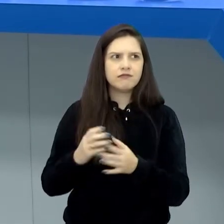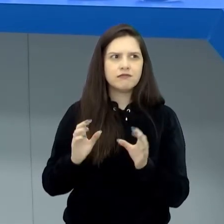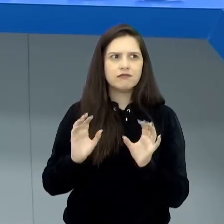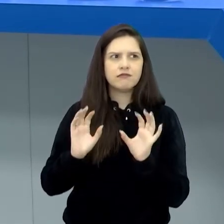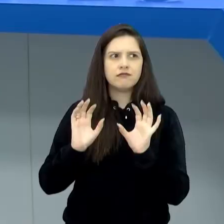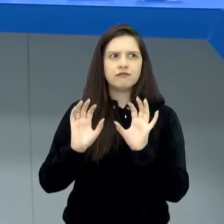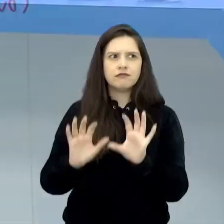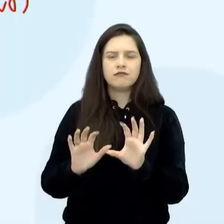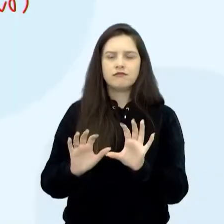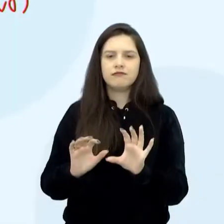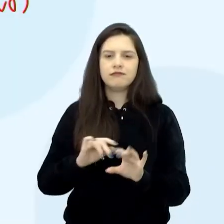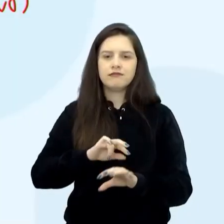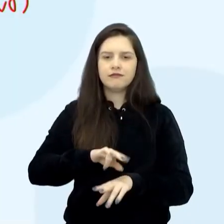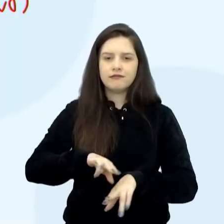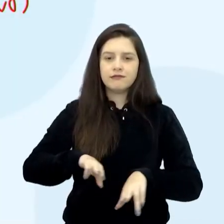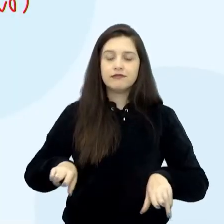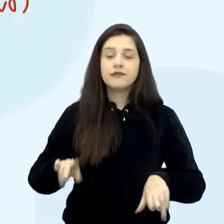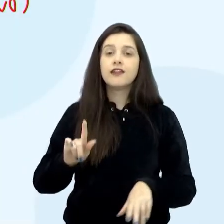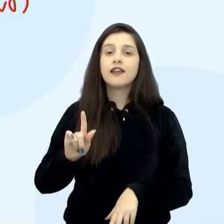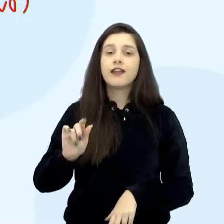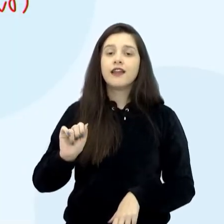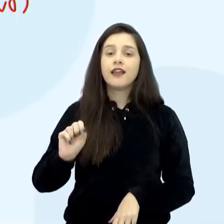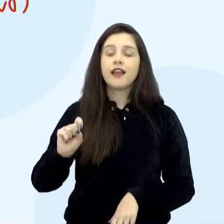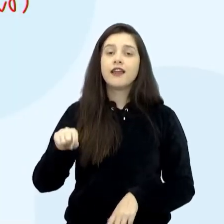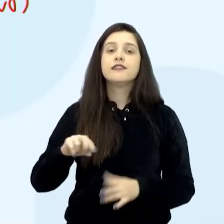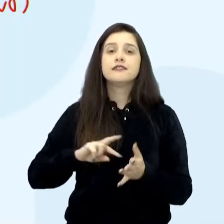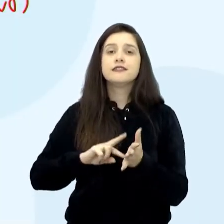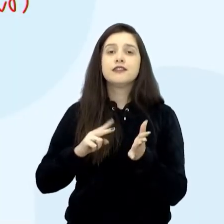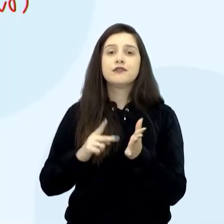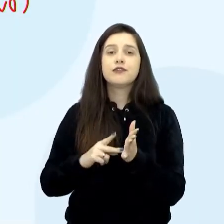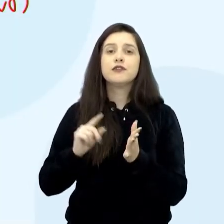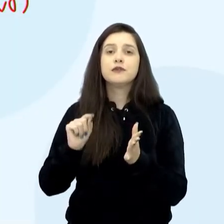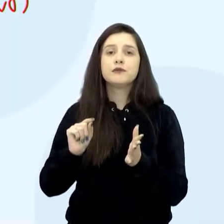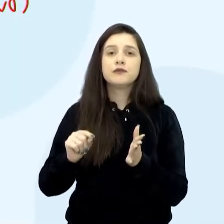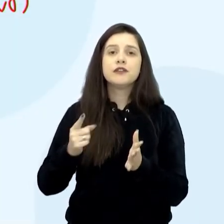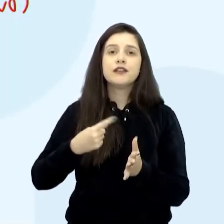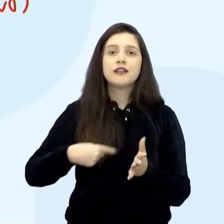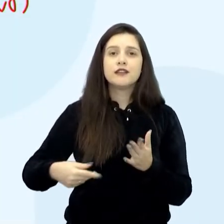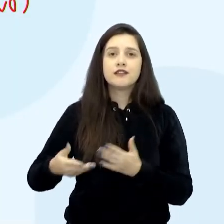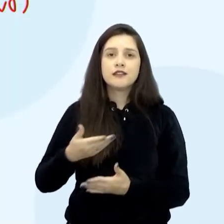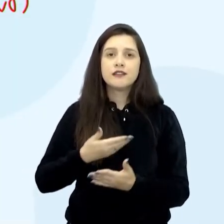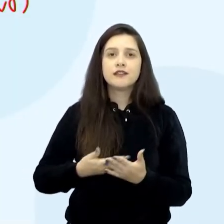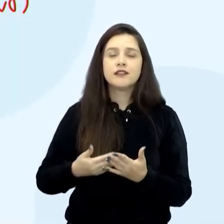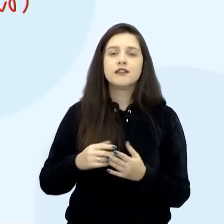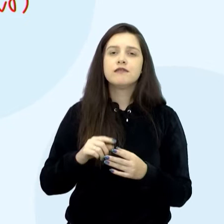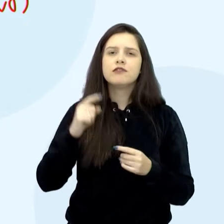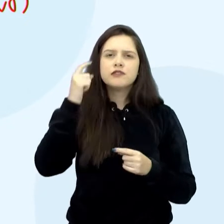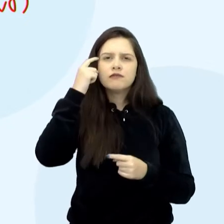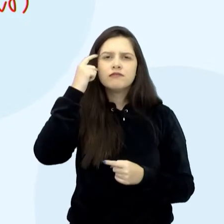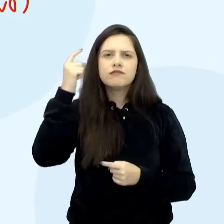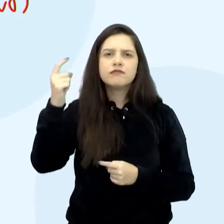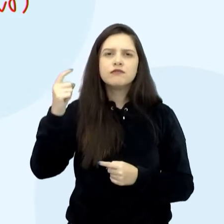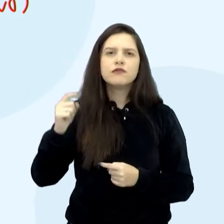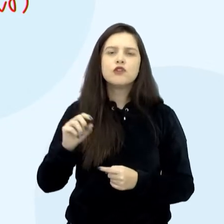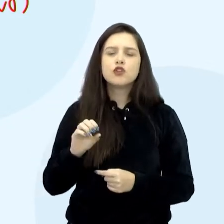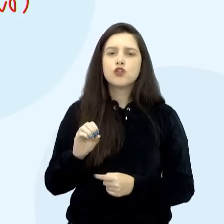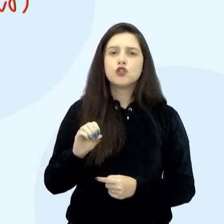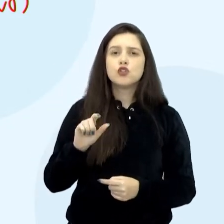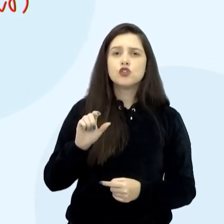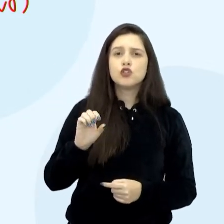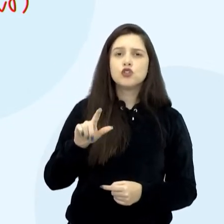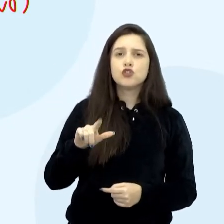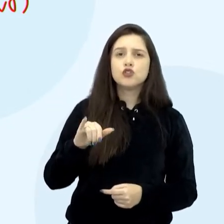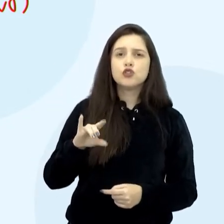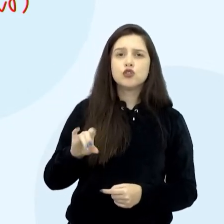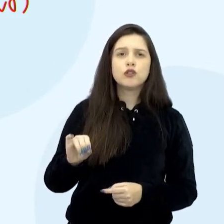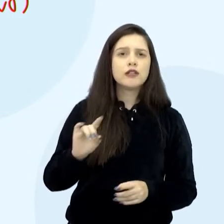temos sólidos e temos gases. Isso significa que nós devemos guardar na nossa mente que sólido não